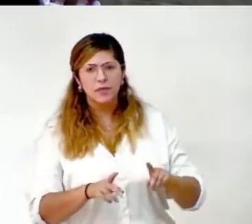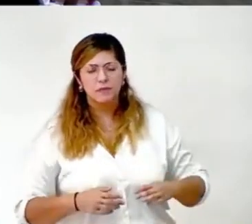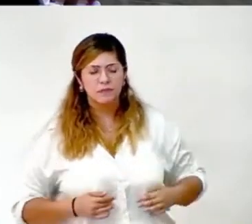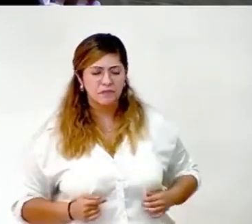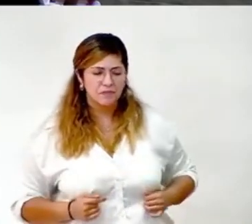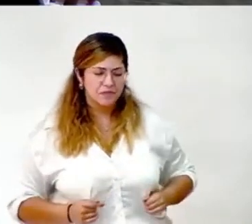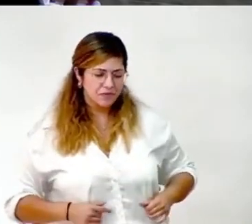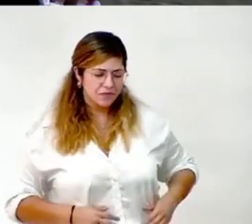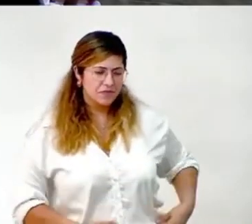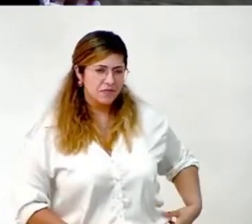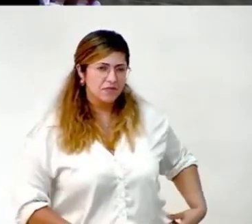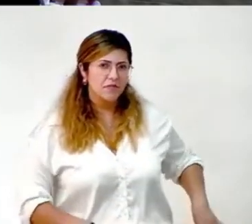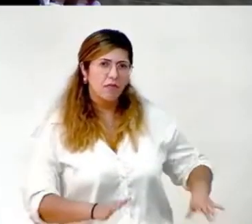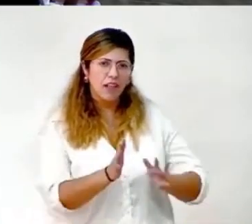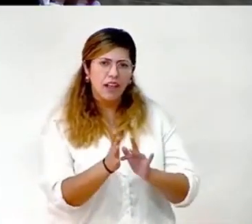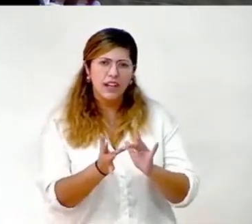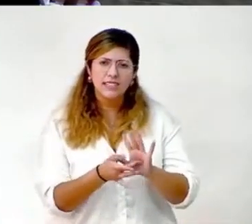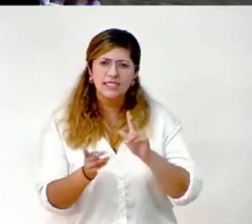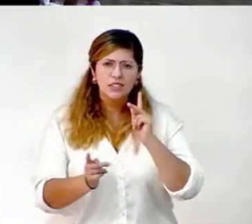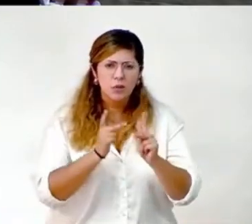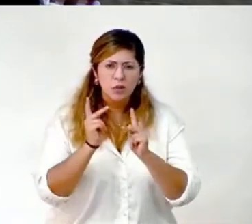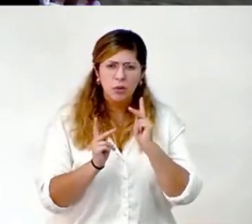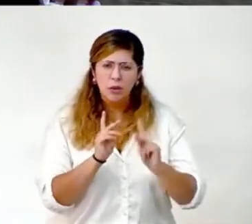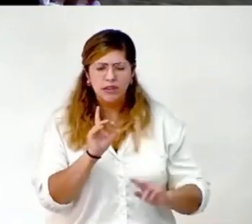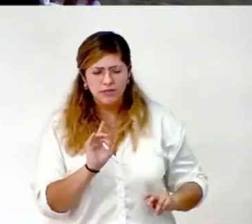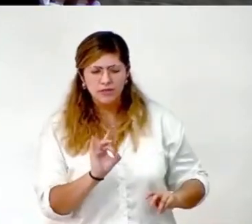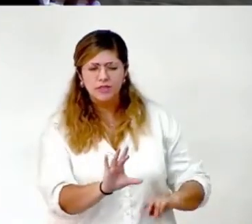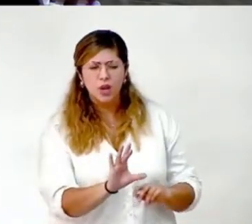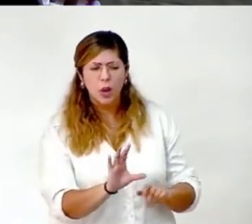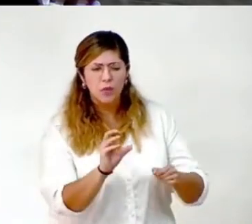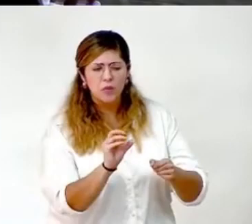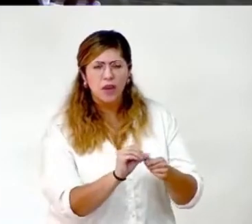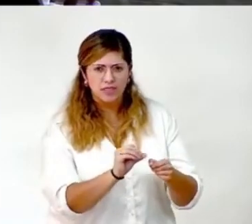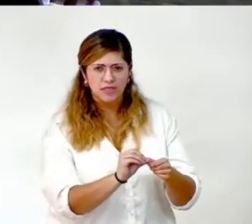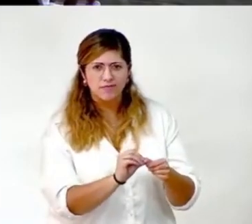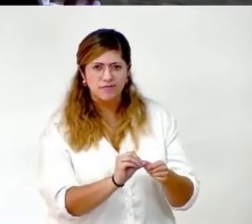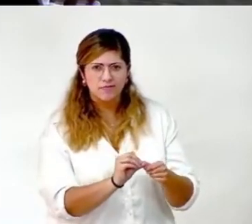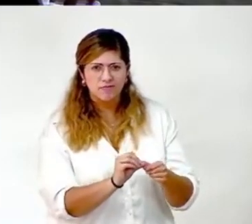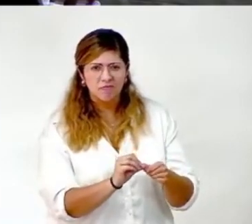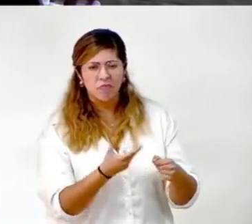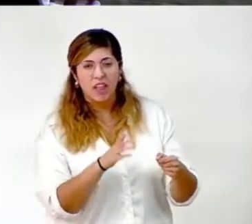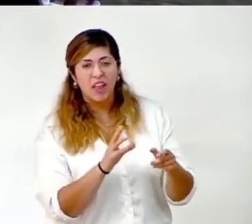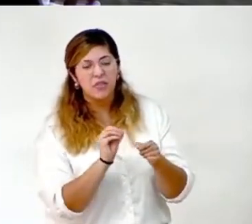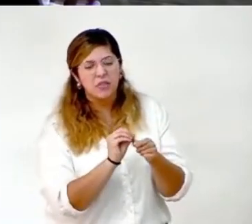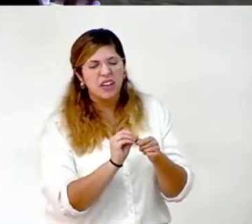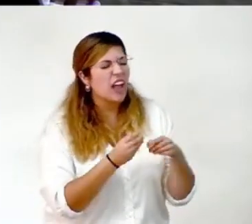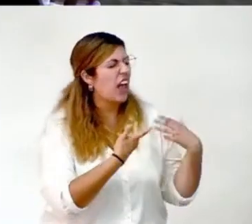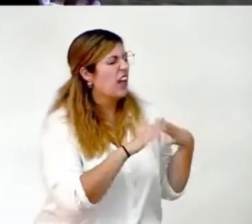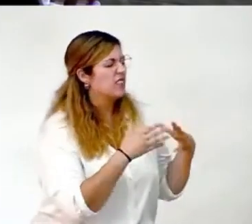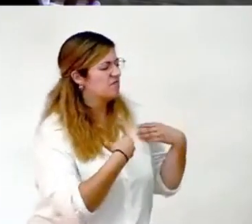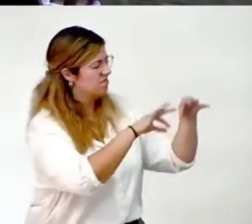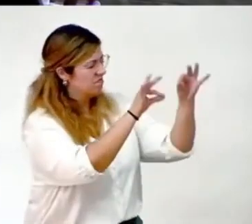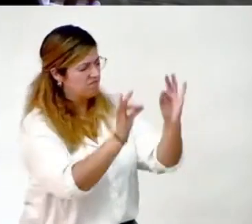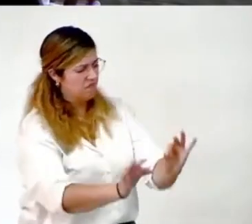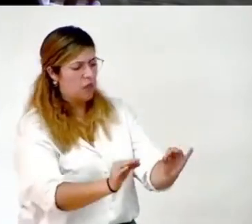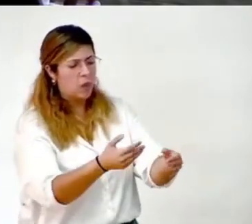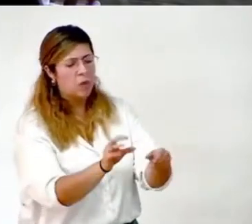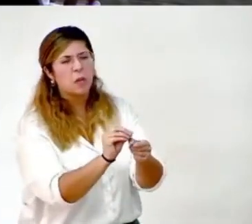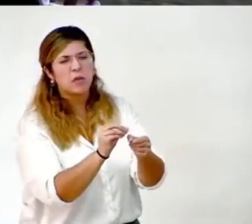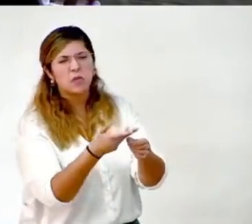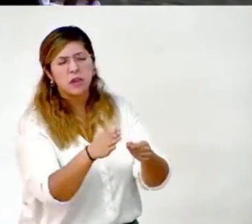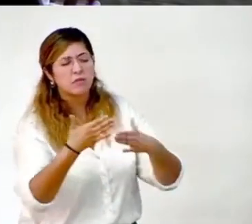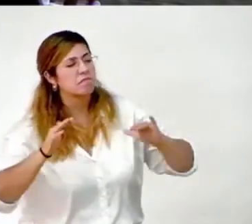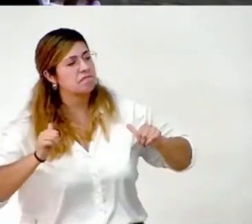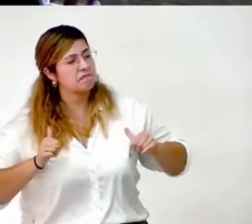simplesmente nos fala, olha, está aqui, vivam isso, façam isso, se virem. Não, Ele está presente em todo o